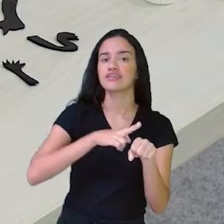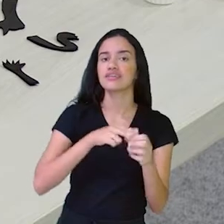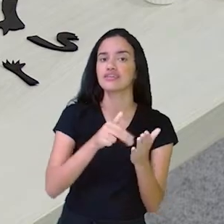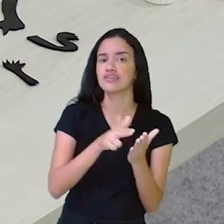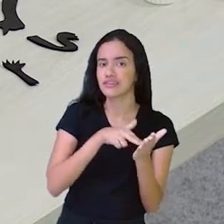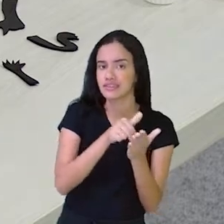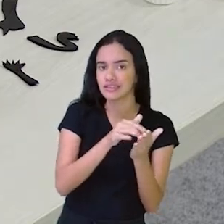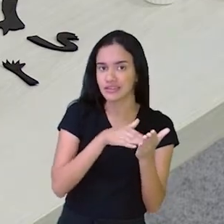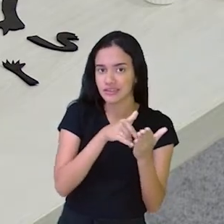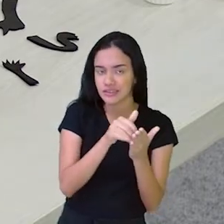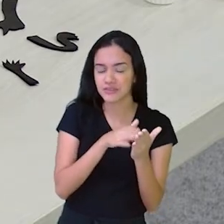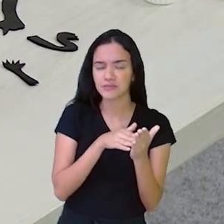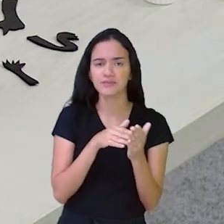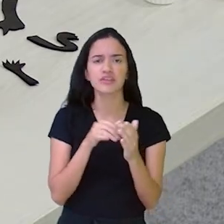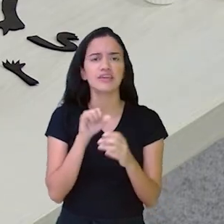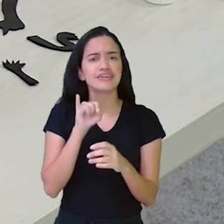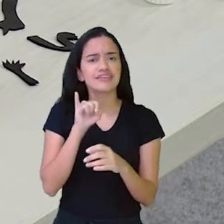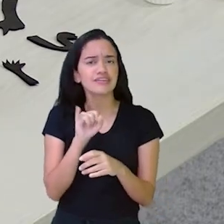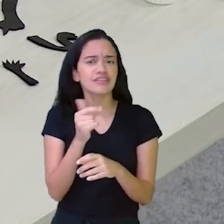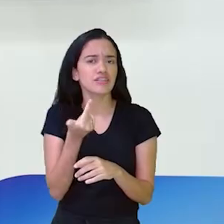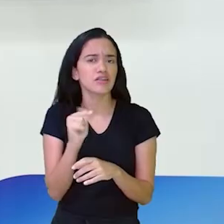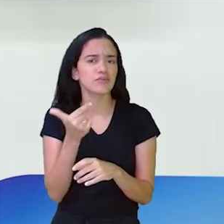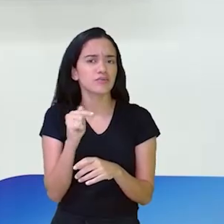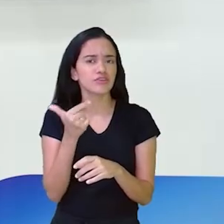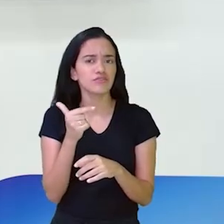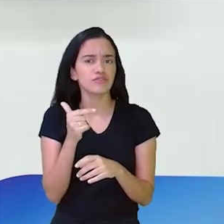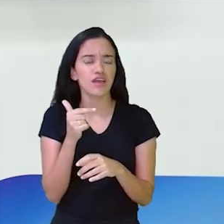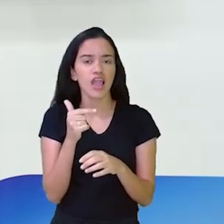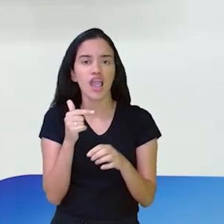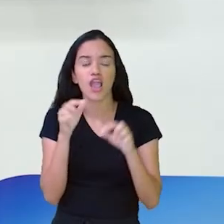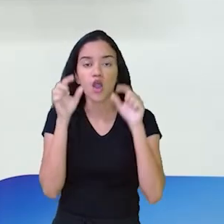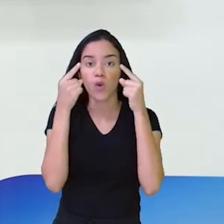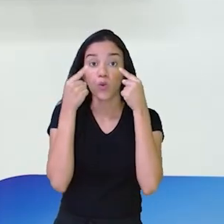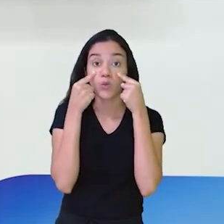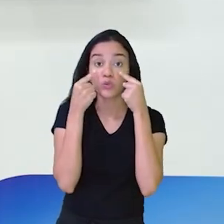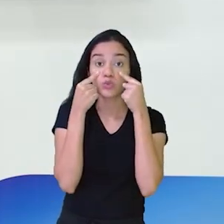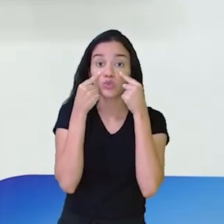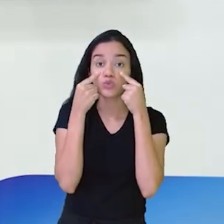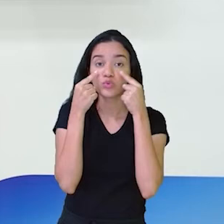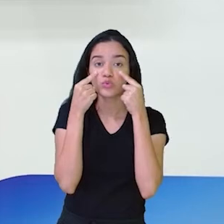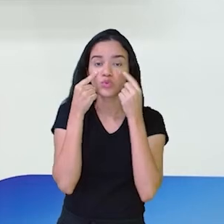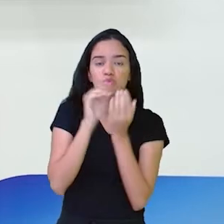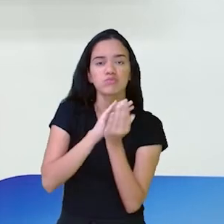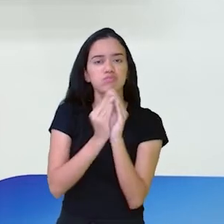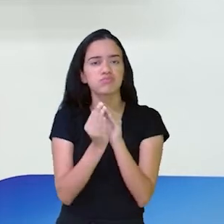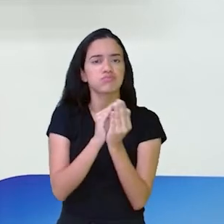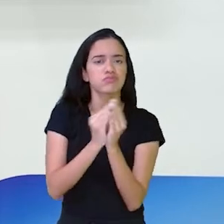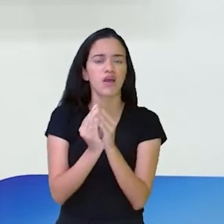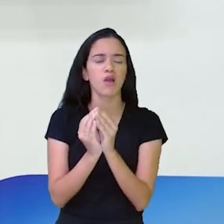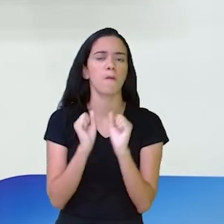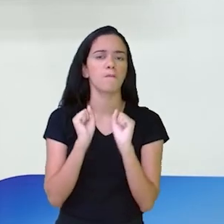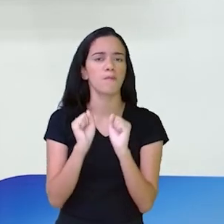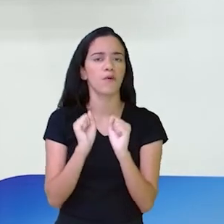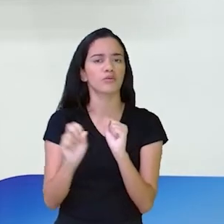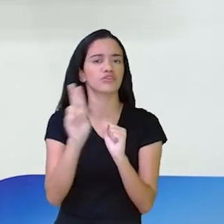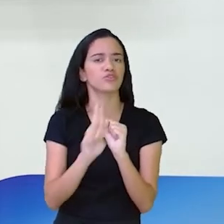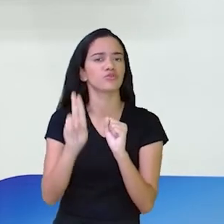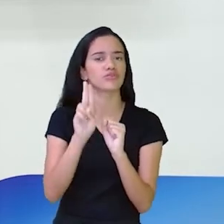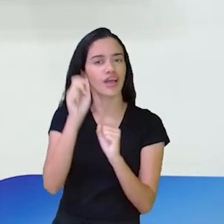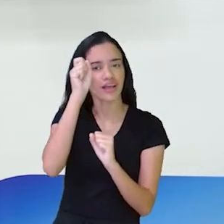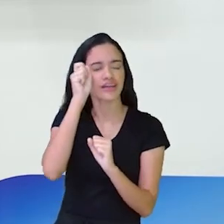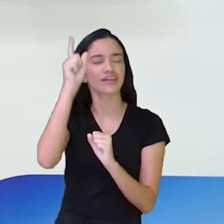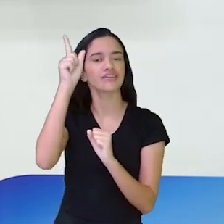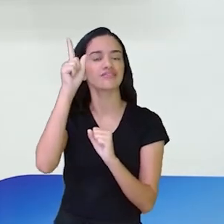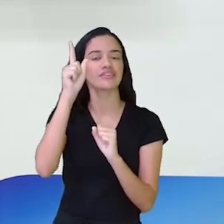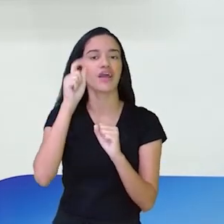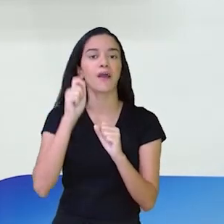Se você não tiver aqueles olhinhos de boneco, você pode usar a sua criatividade. E é o que eu estou fazendo agora. Para fazer